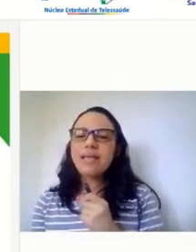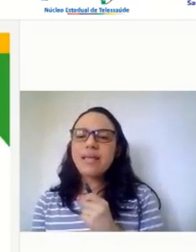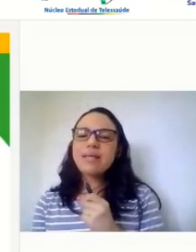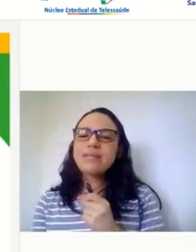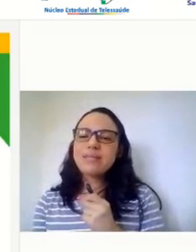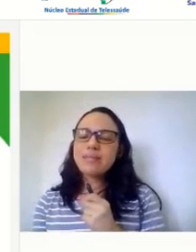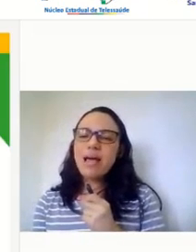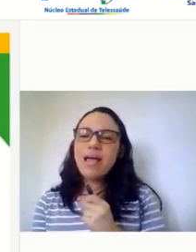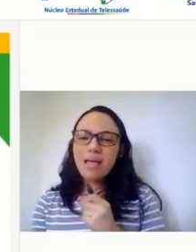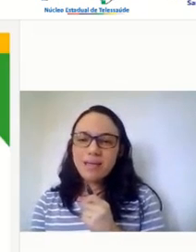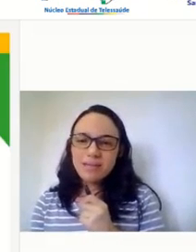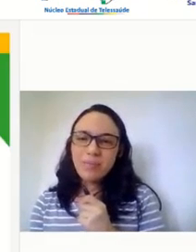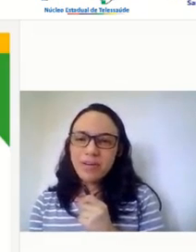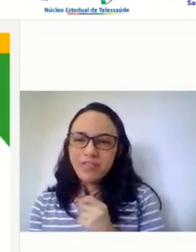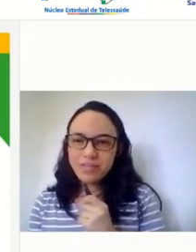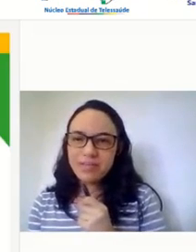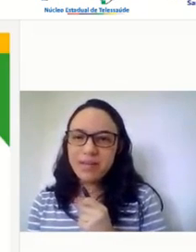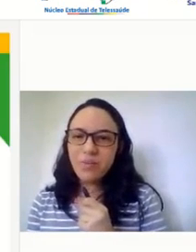para mim não